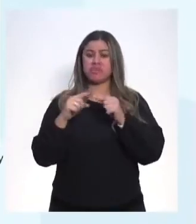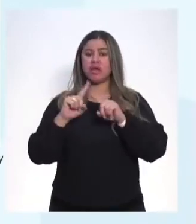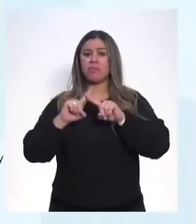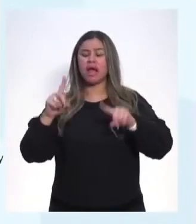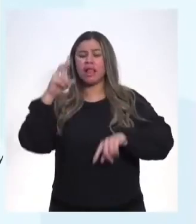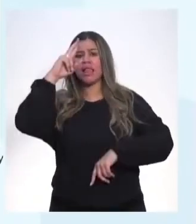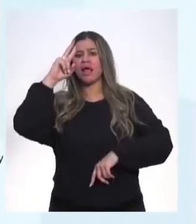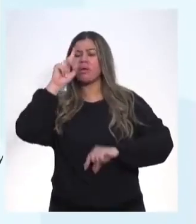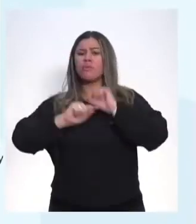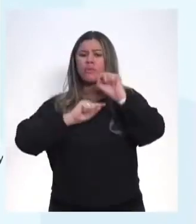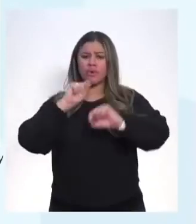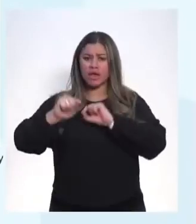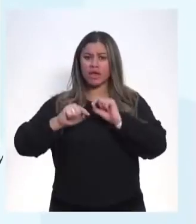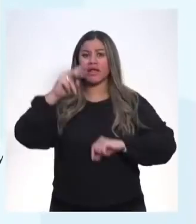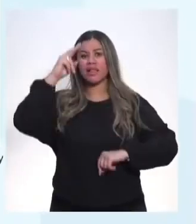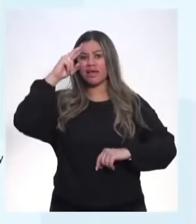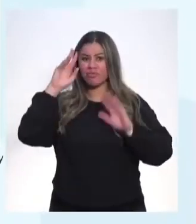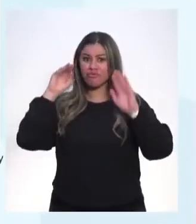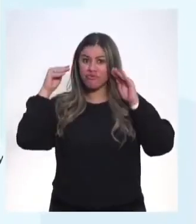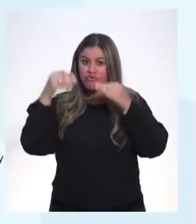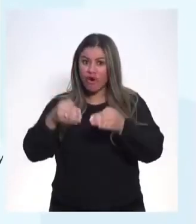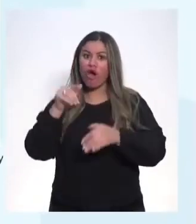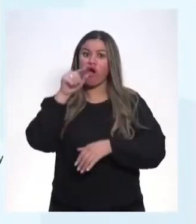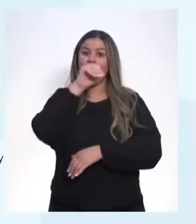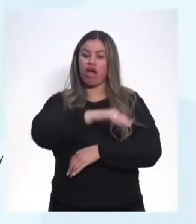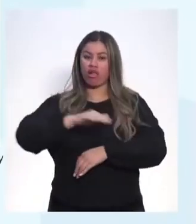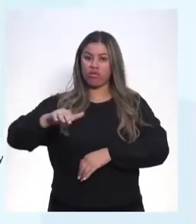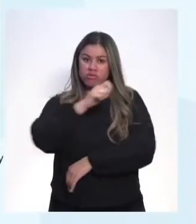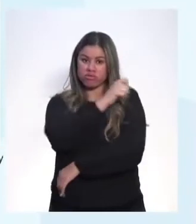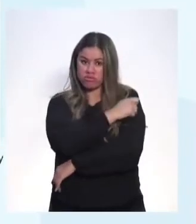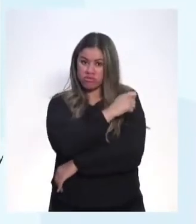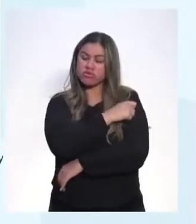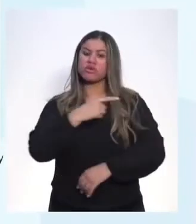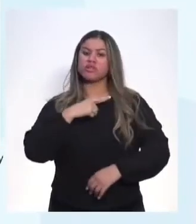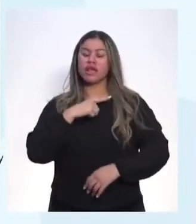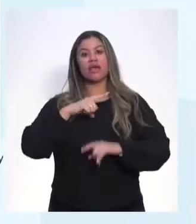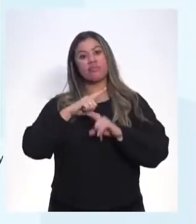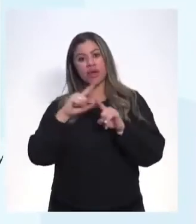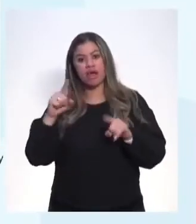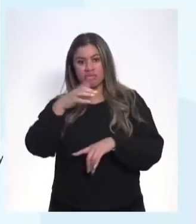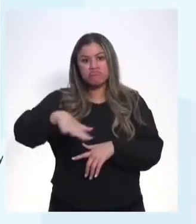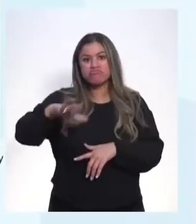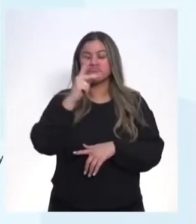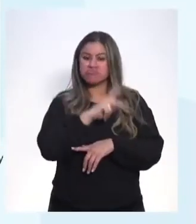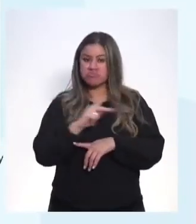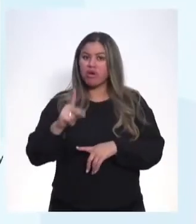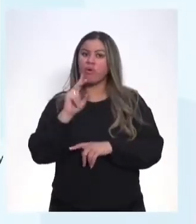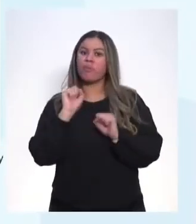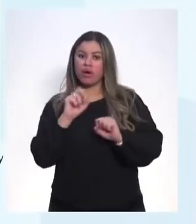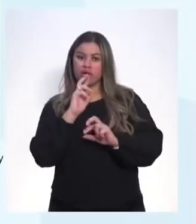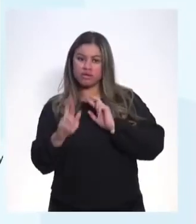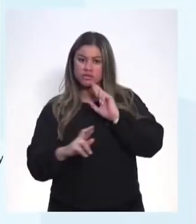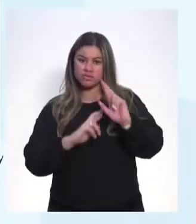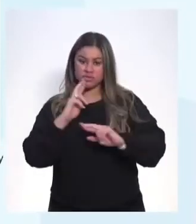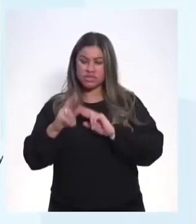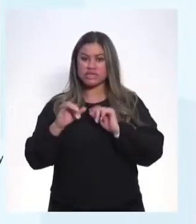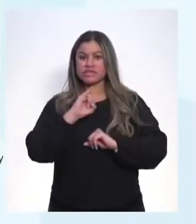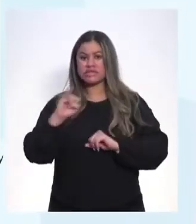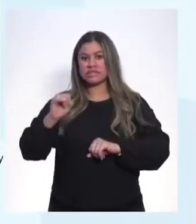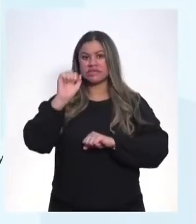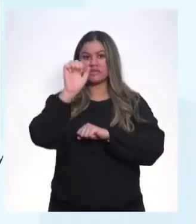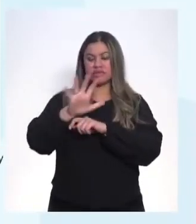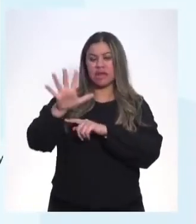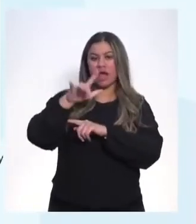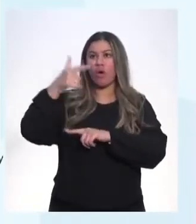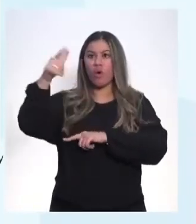disso? Lembrando que o foco é para o aluno, né? Obviamente que vocês vão responder também, quem quiser colocar aqui se pertence aí a outro